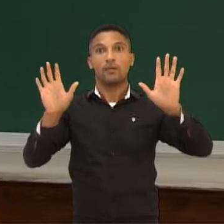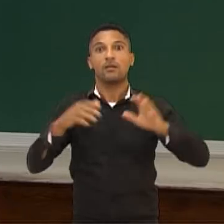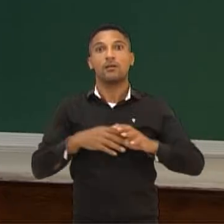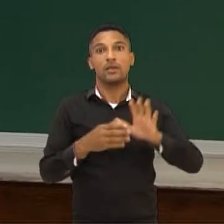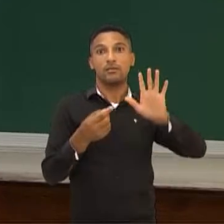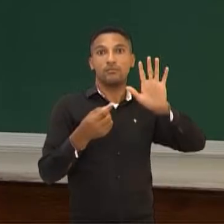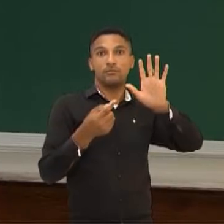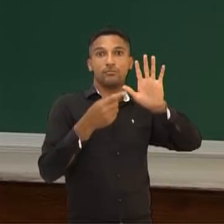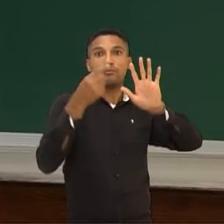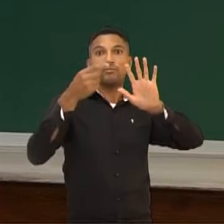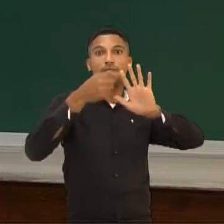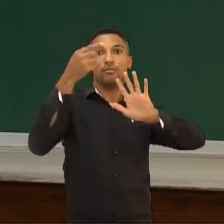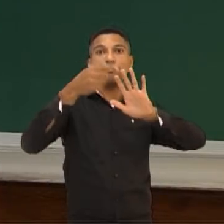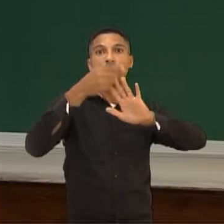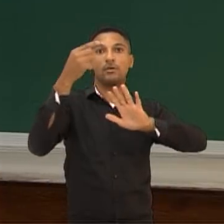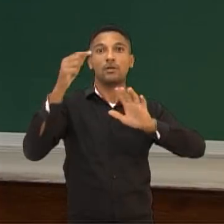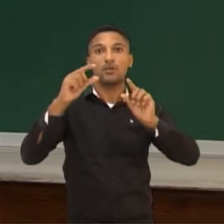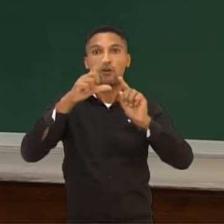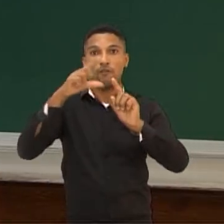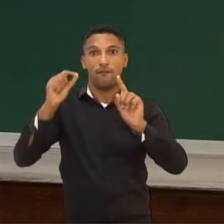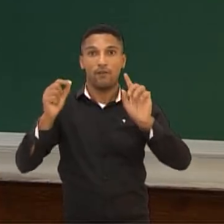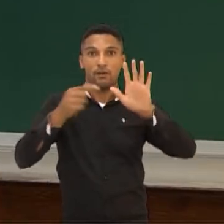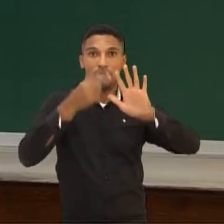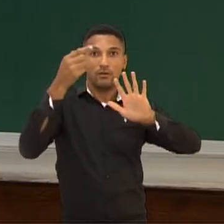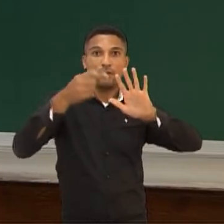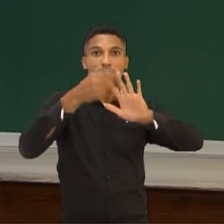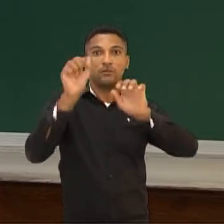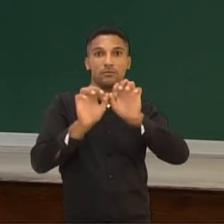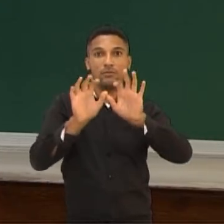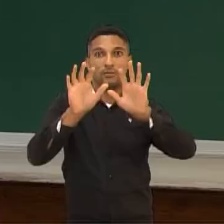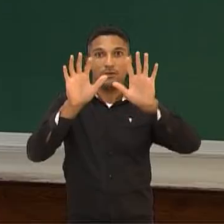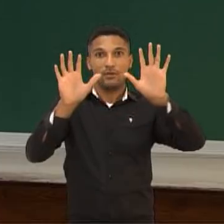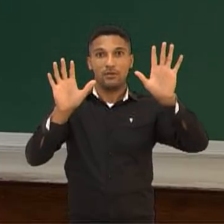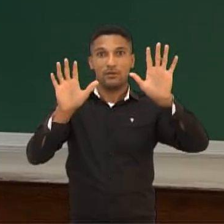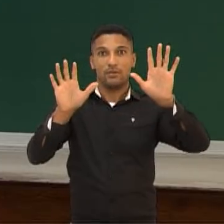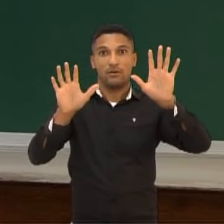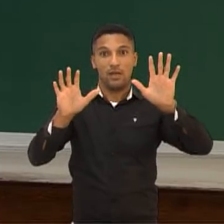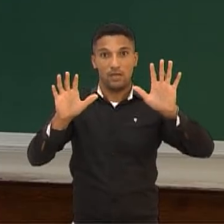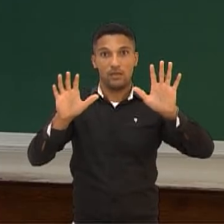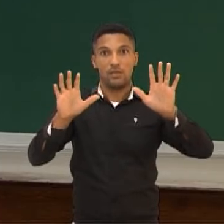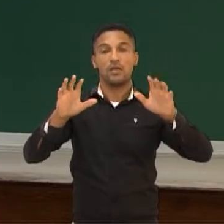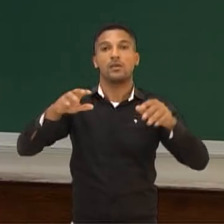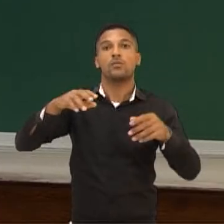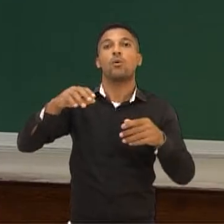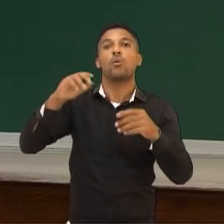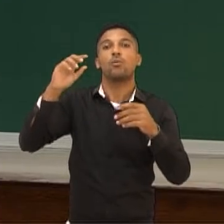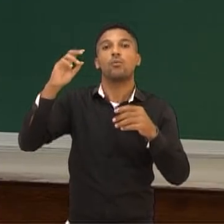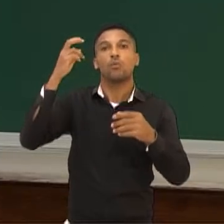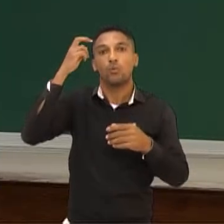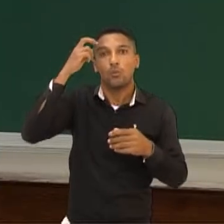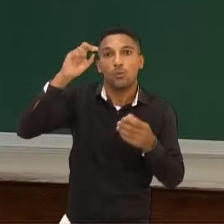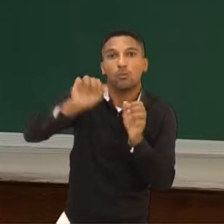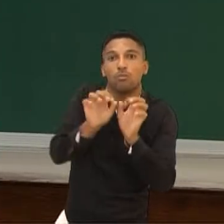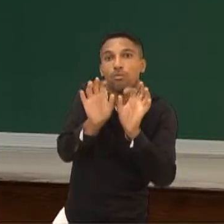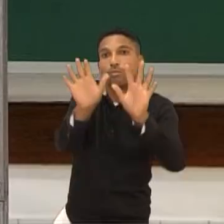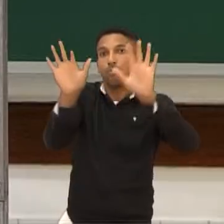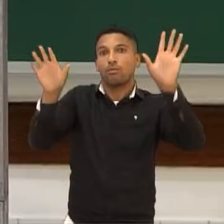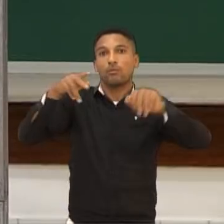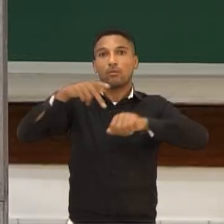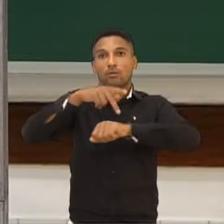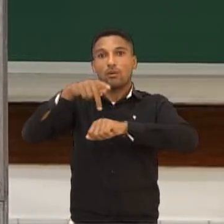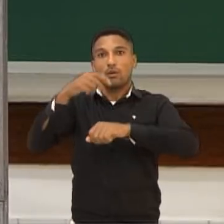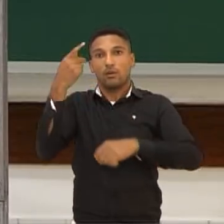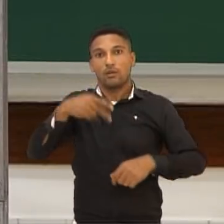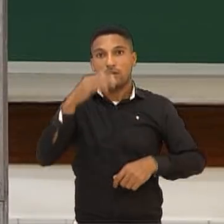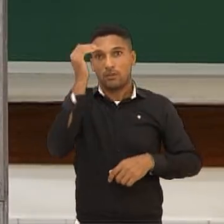esses frutos, essas folhas, né? Se expandindo por todo o nosso país, né? Então ela vai sempre brincar com